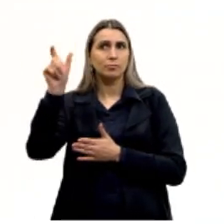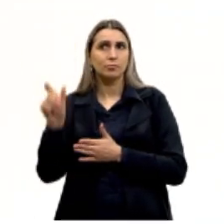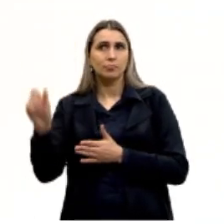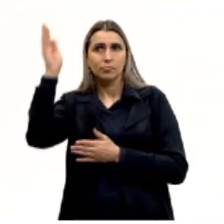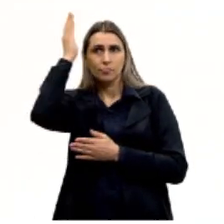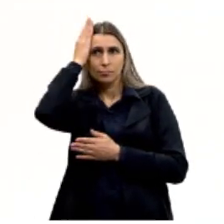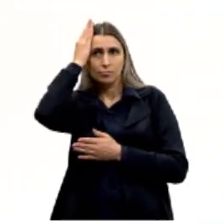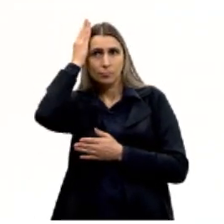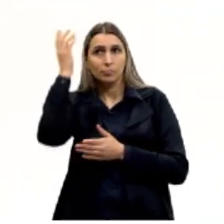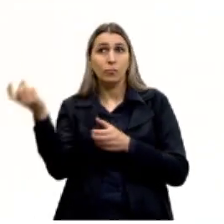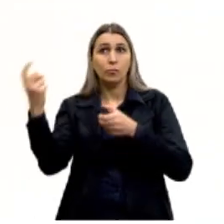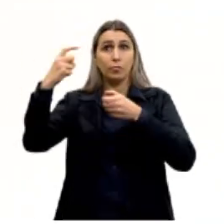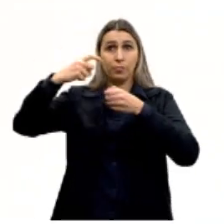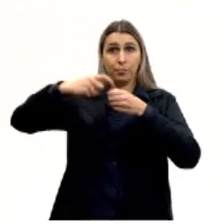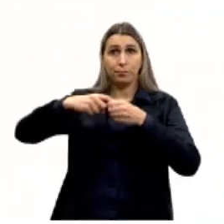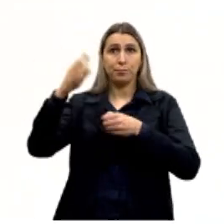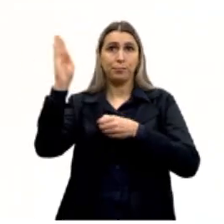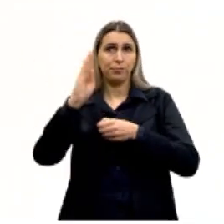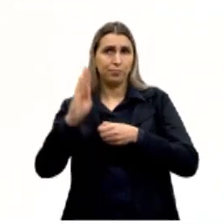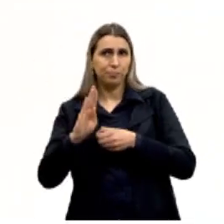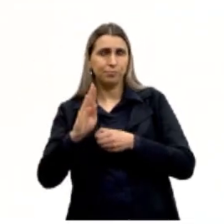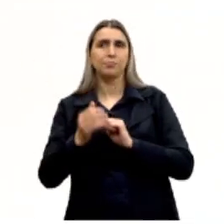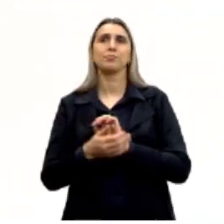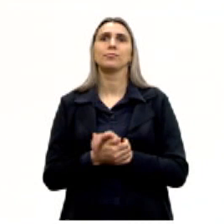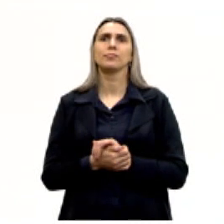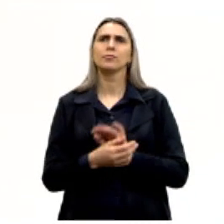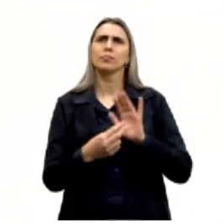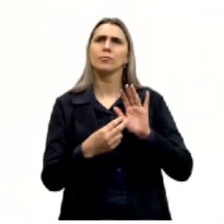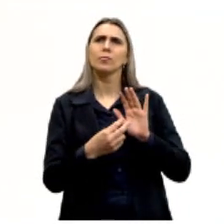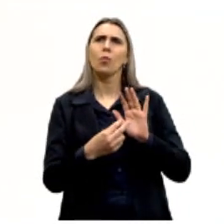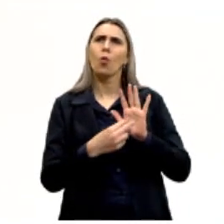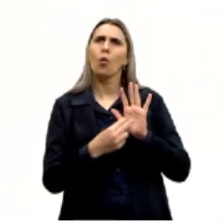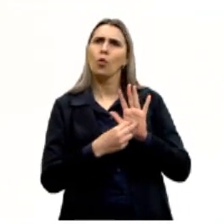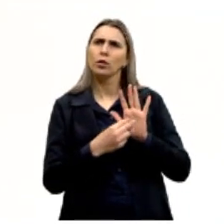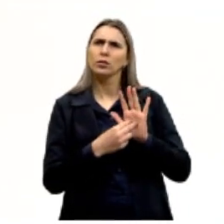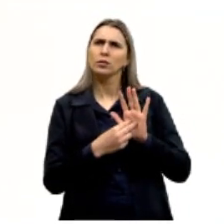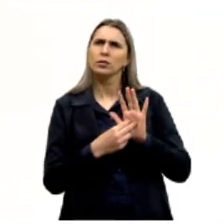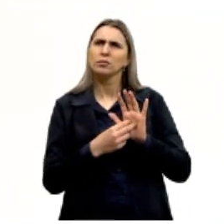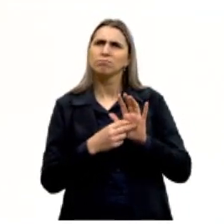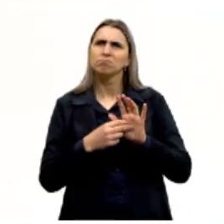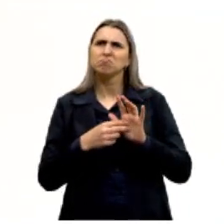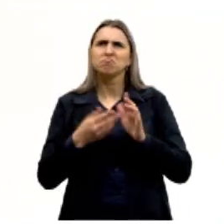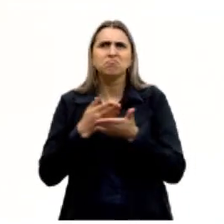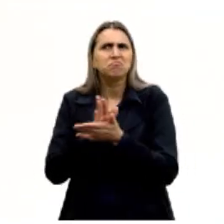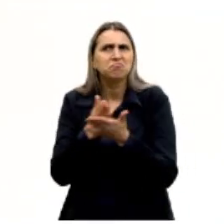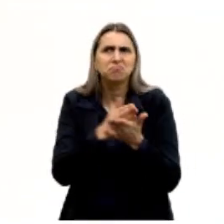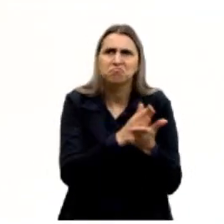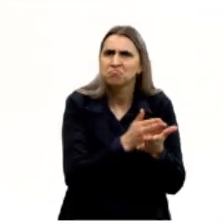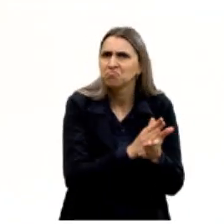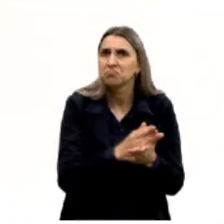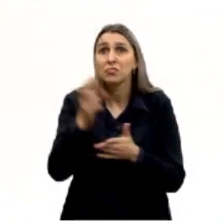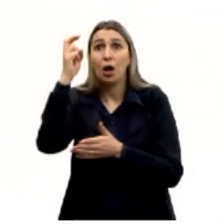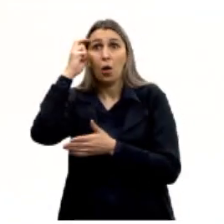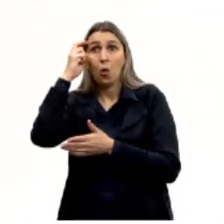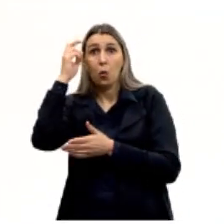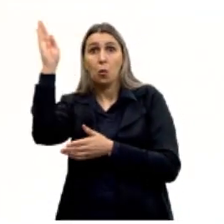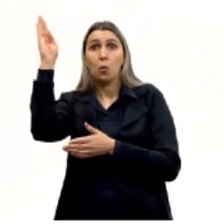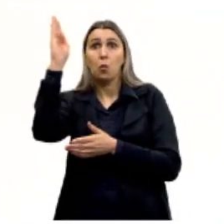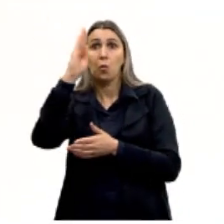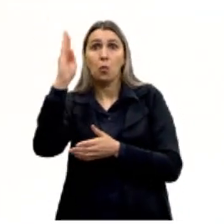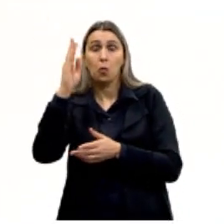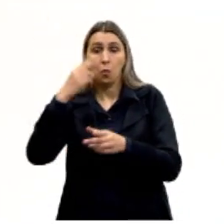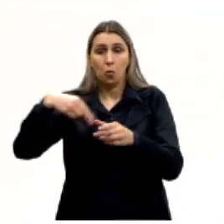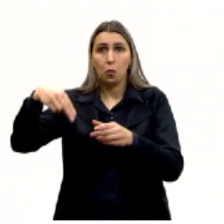Anita Malfatti retornou ao Brasil com uma mostra que abalou a cultura nacional